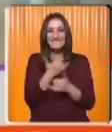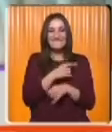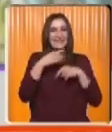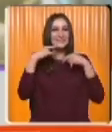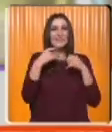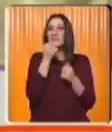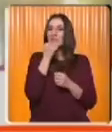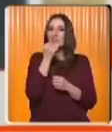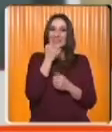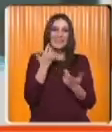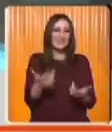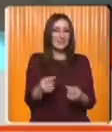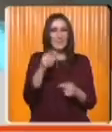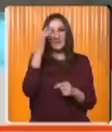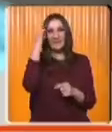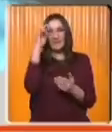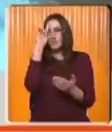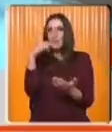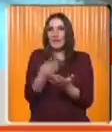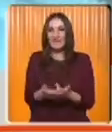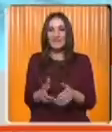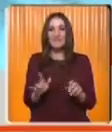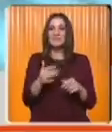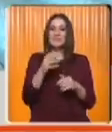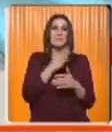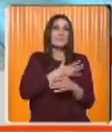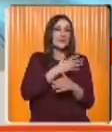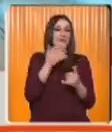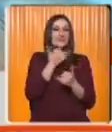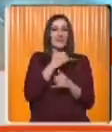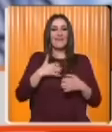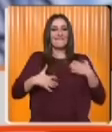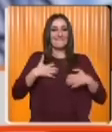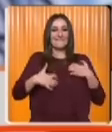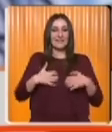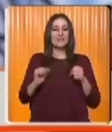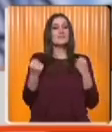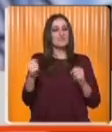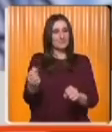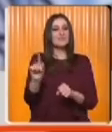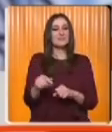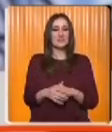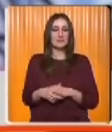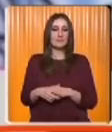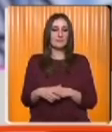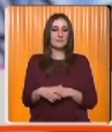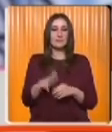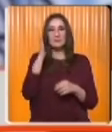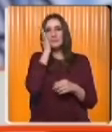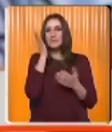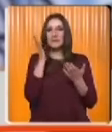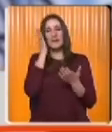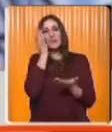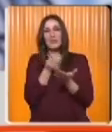desmaiando. Mas adorei, fiquei contente. Estou ansiosa e nervosa. Não tenho dormido